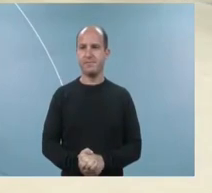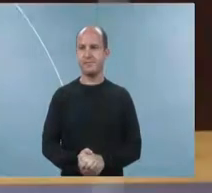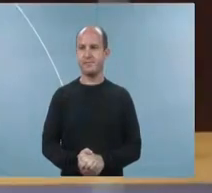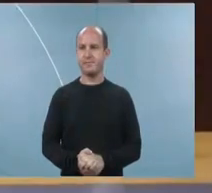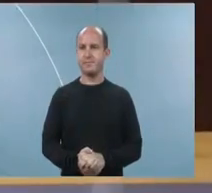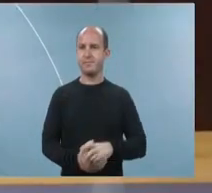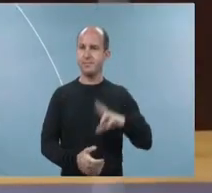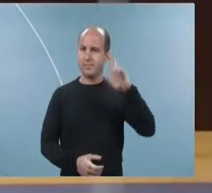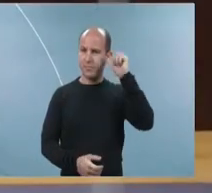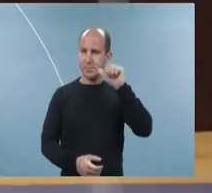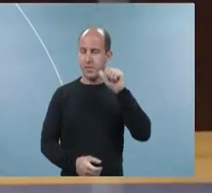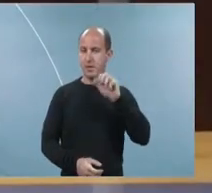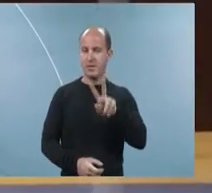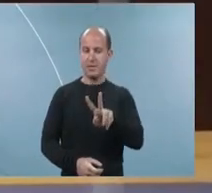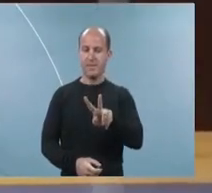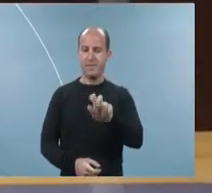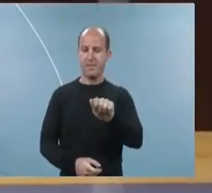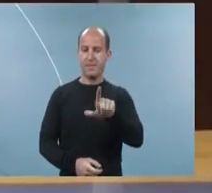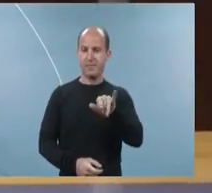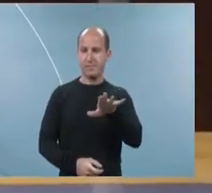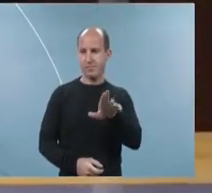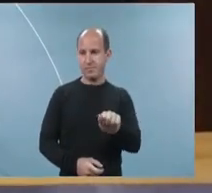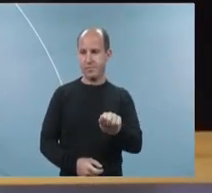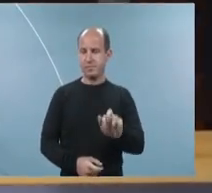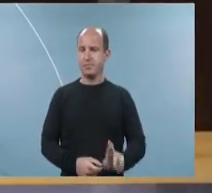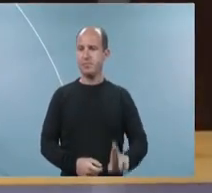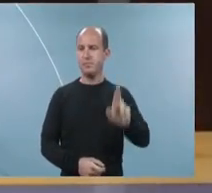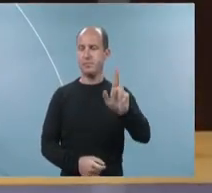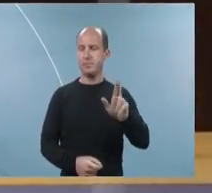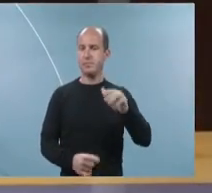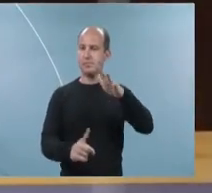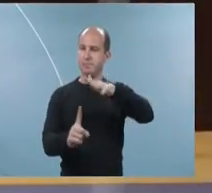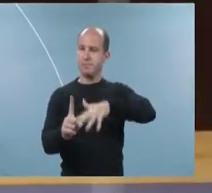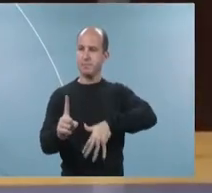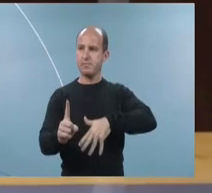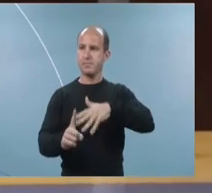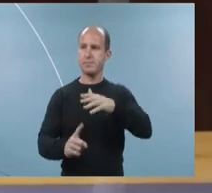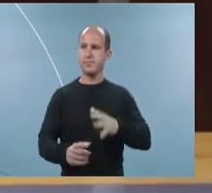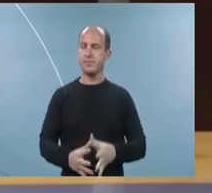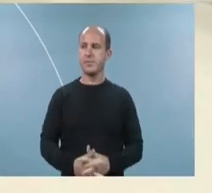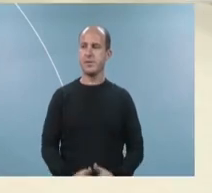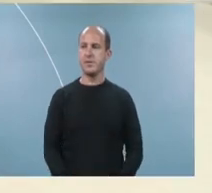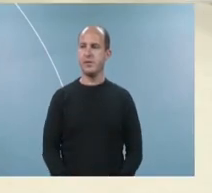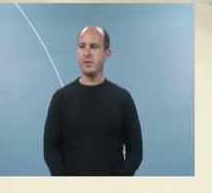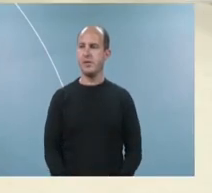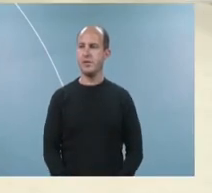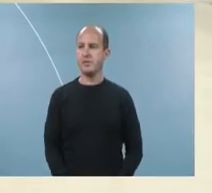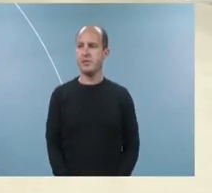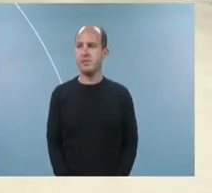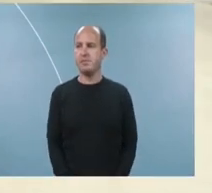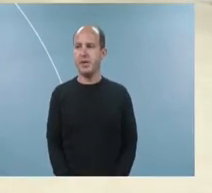E a senhora Valéria Calazans, representante das homenageadas.